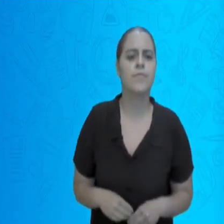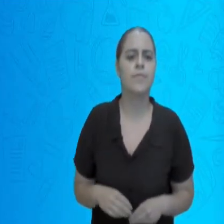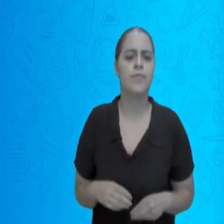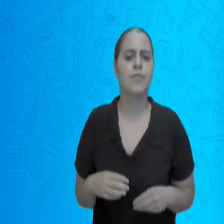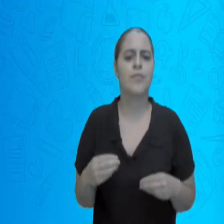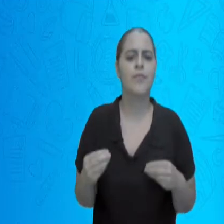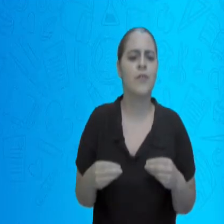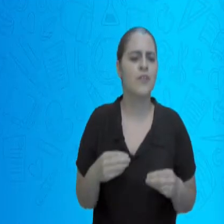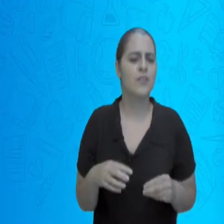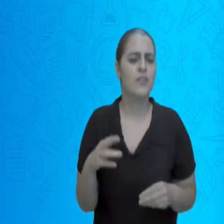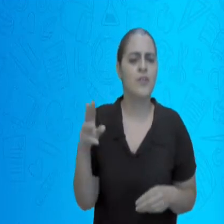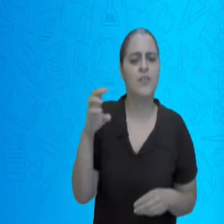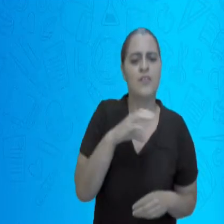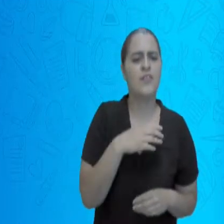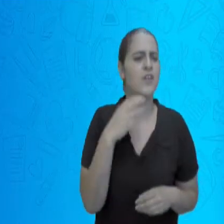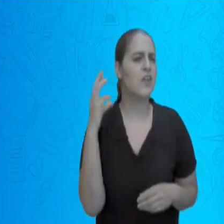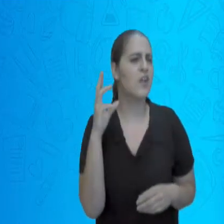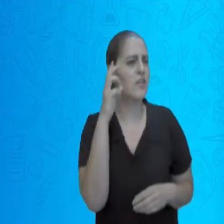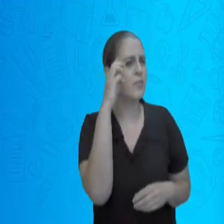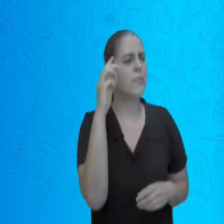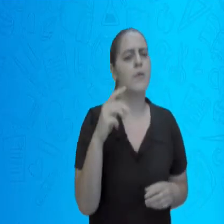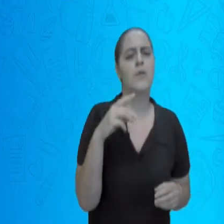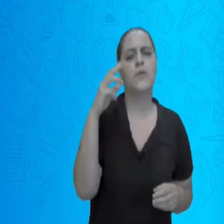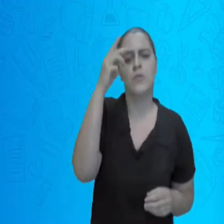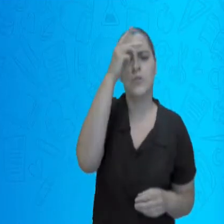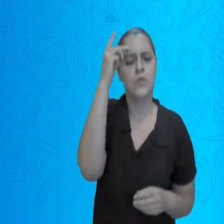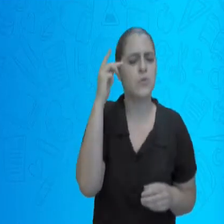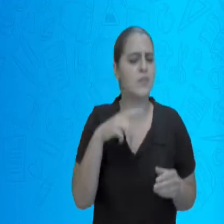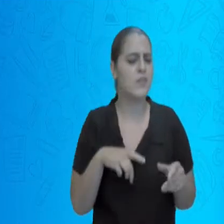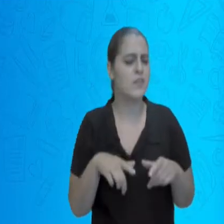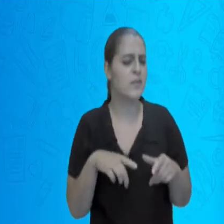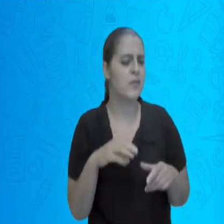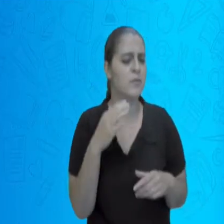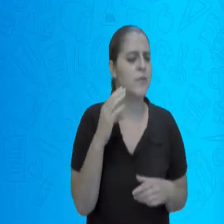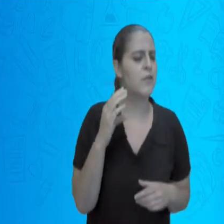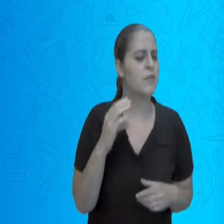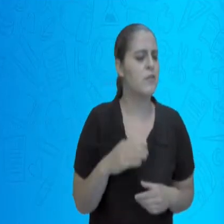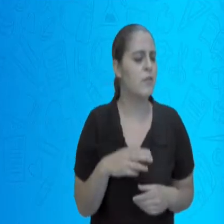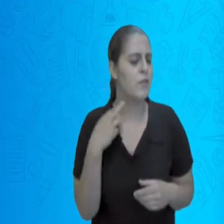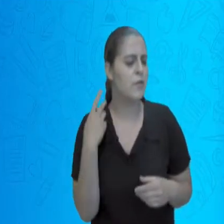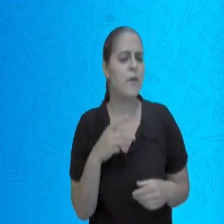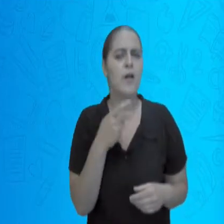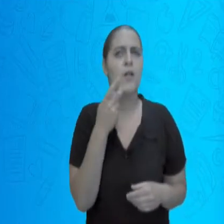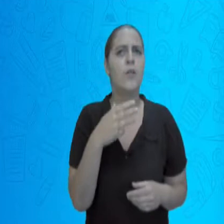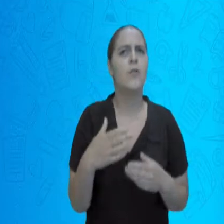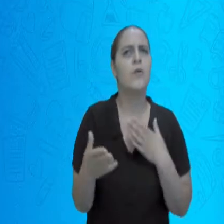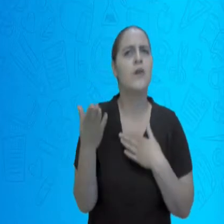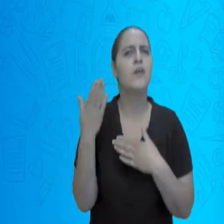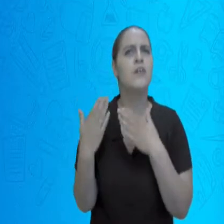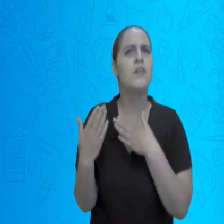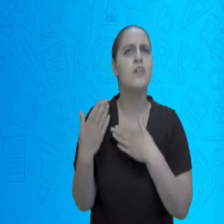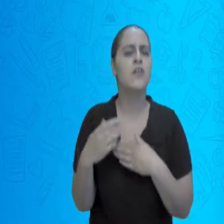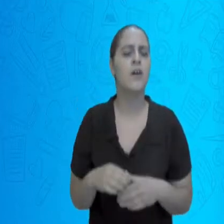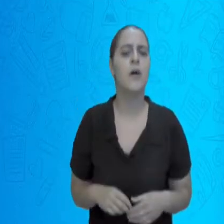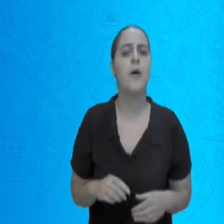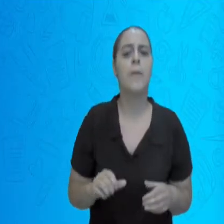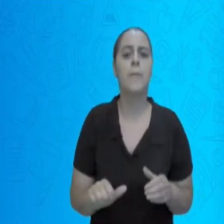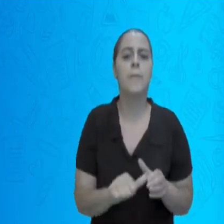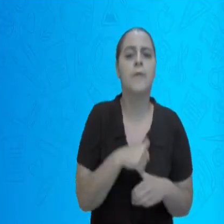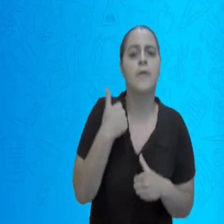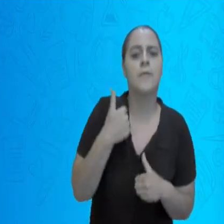os grandes cientistas foram pensar na divisão que a gente falou lá nas outras aulas, a primeira divisão das classes é